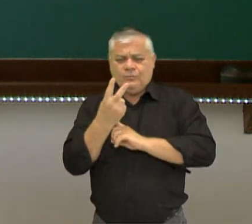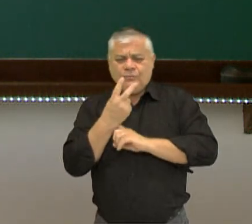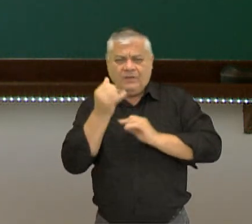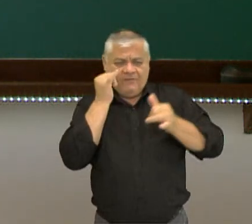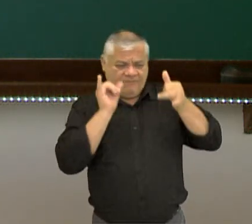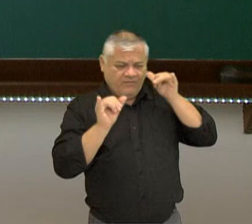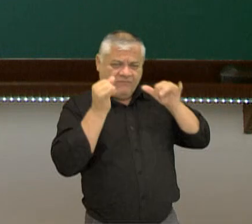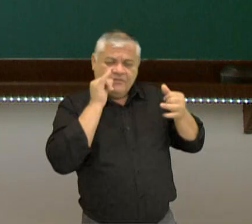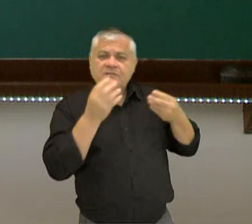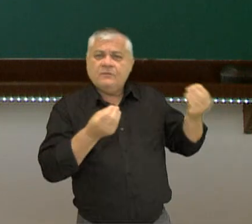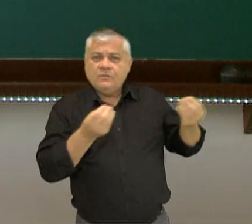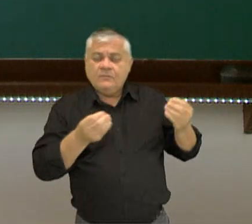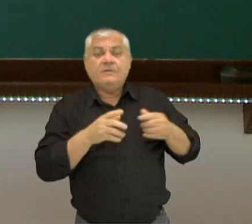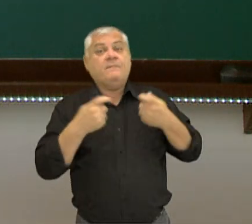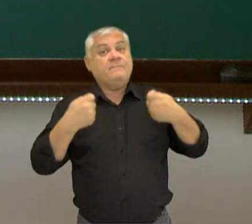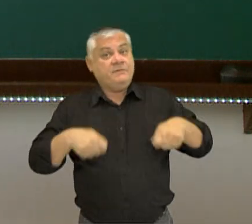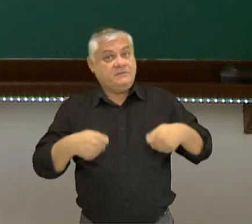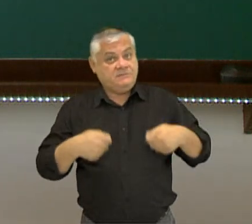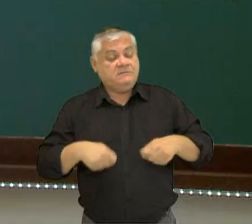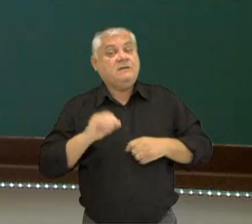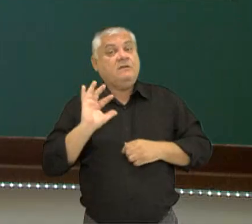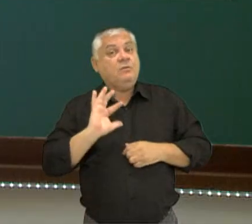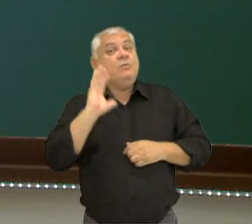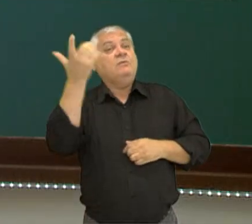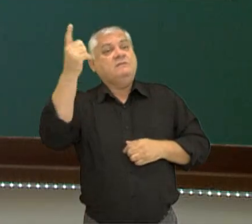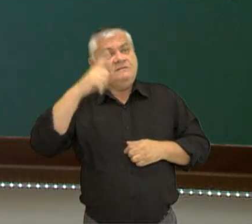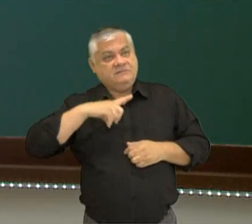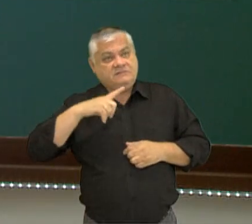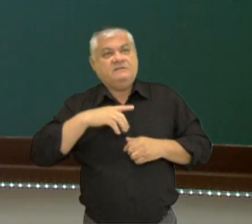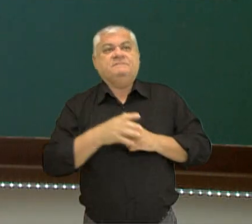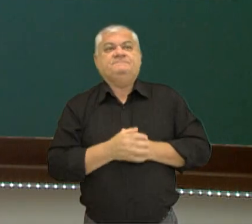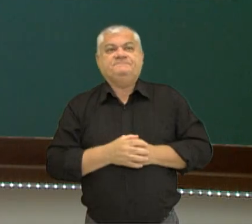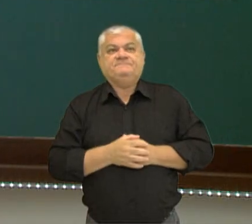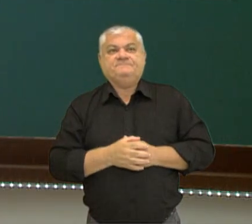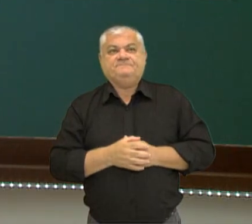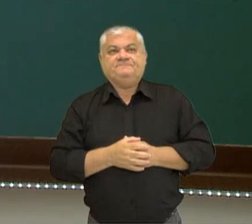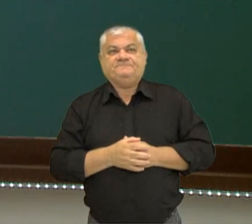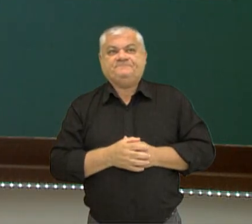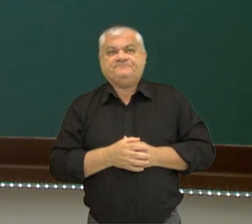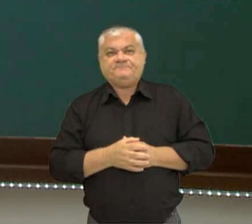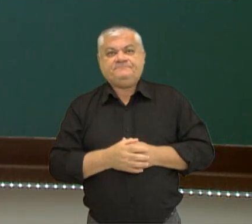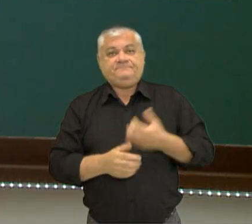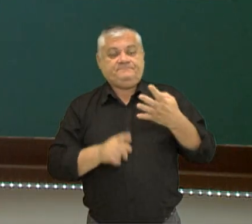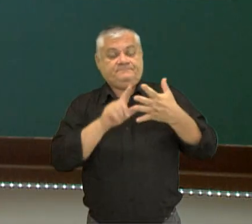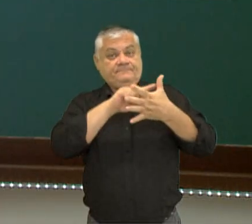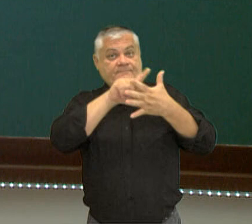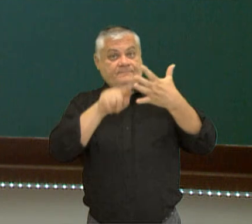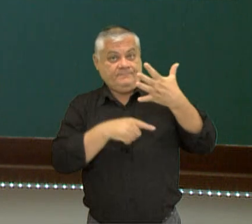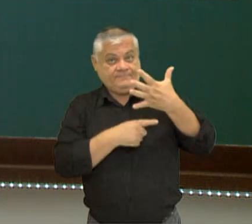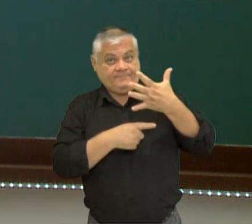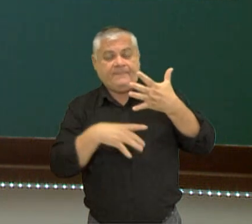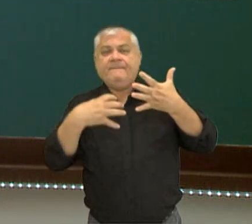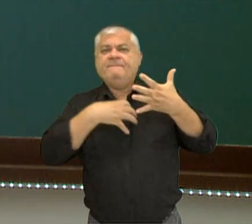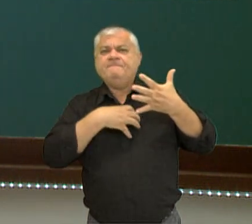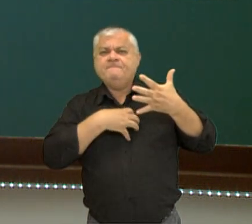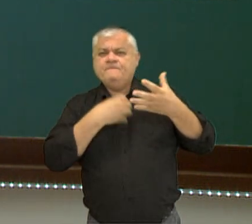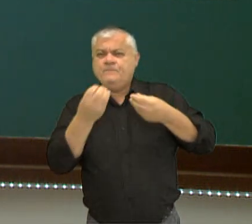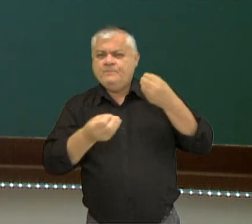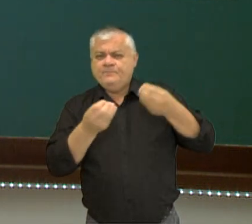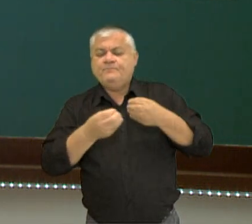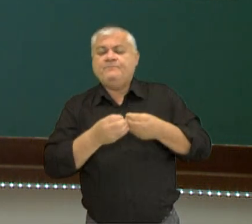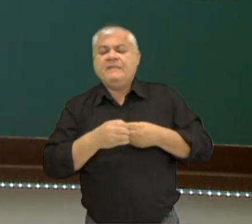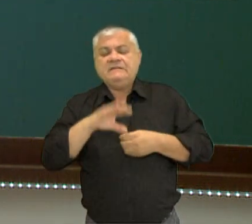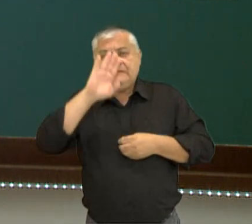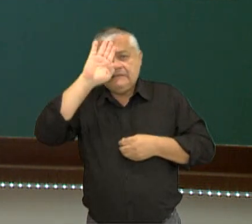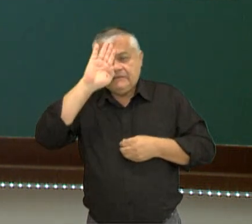prevenção pode acontecer de diversas maneiras. Por exemplo, né, em caso de sintomas, o ideal é procurar